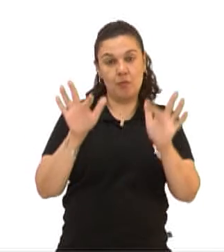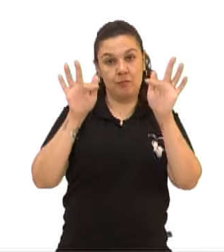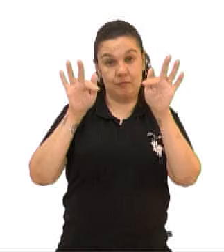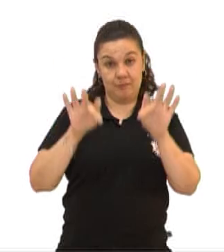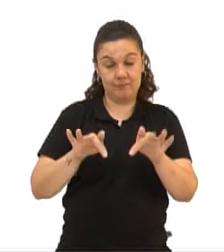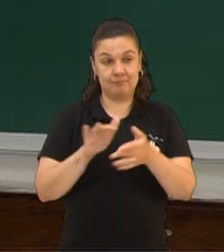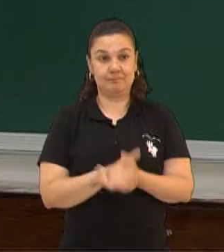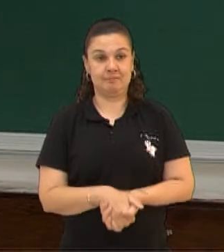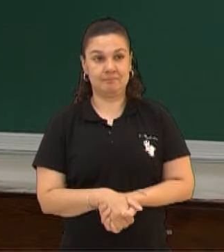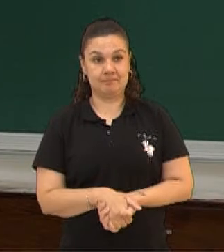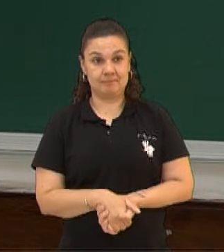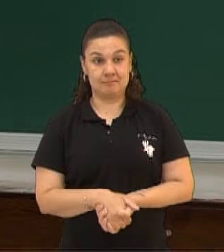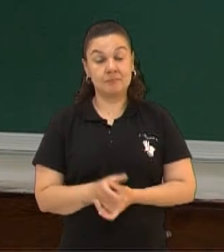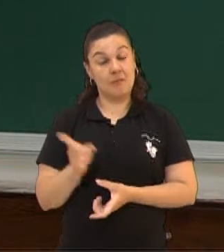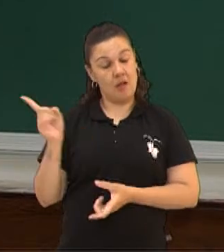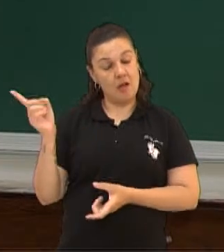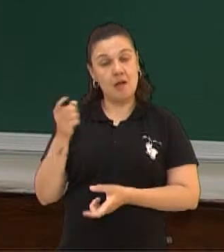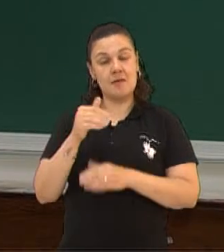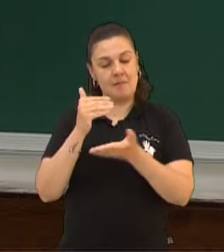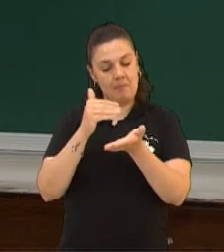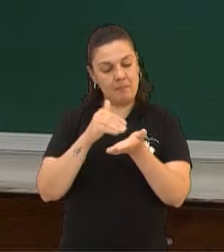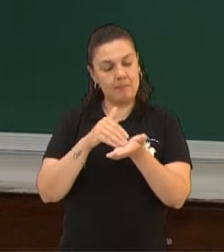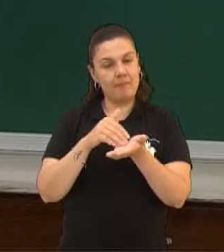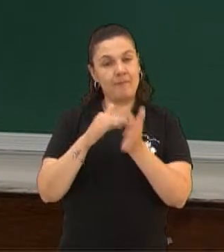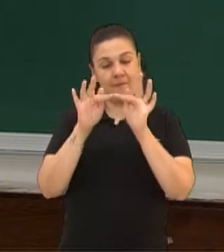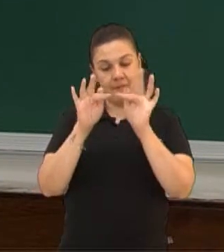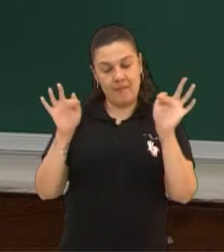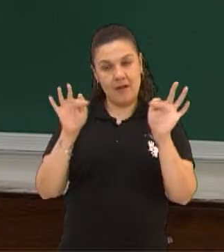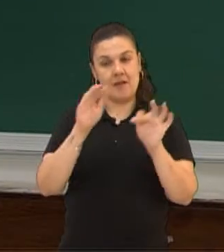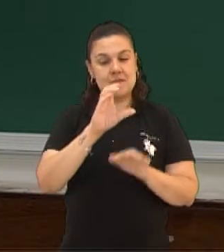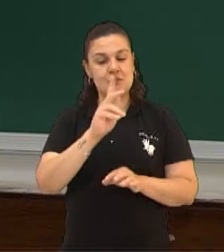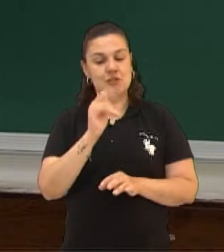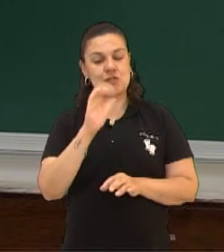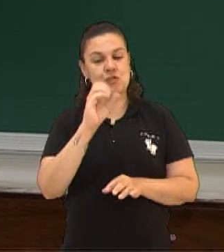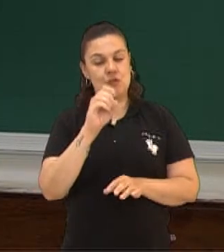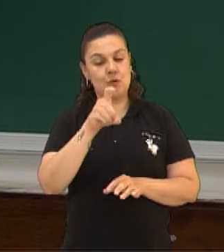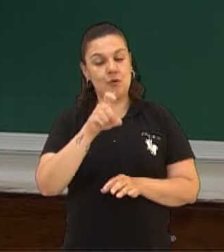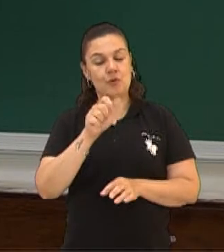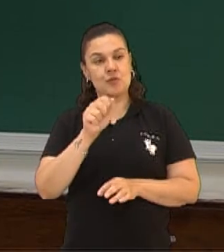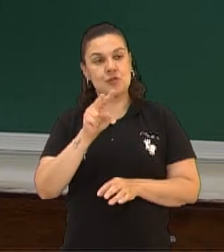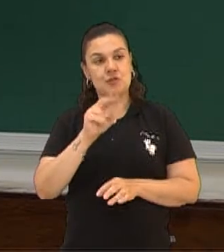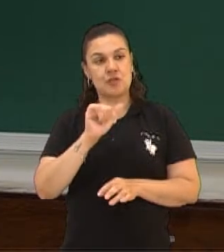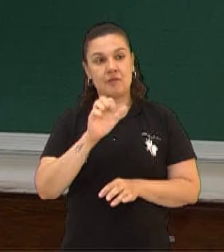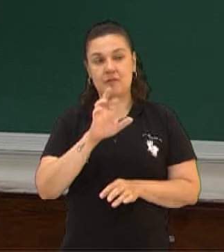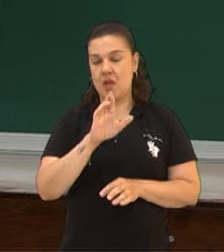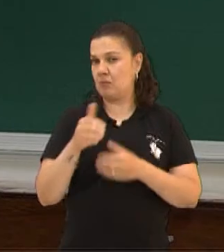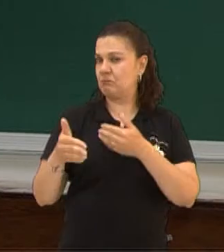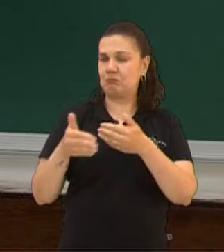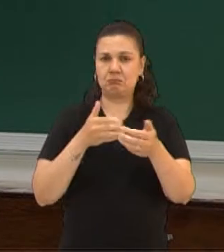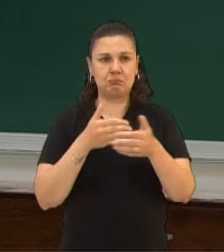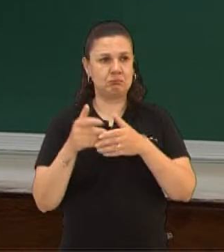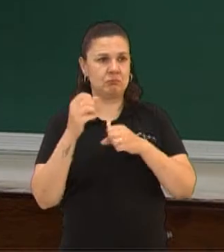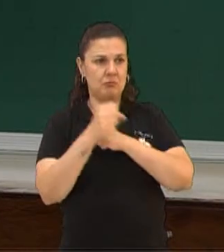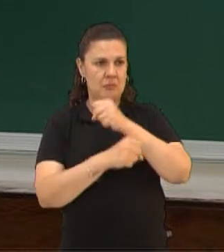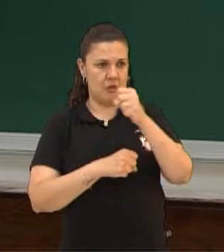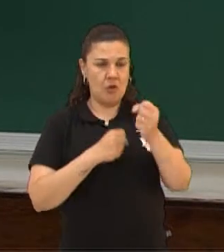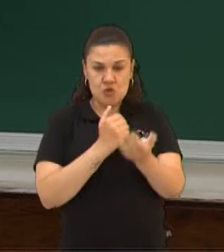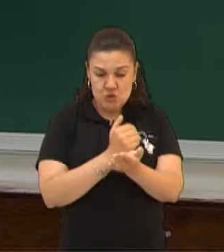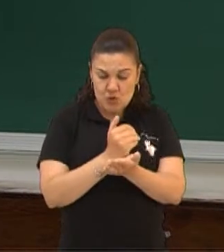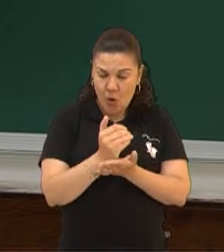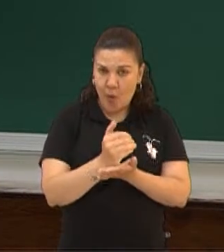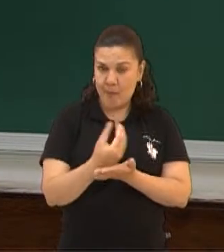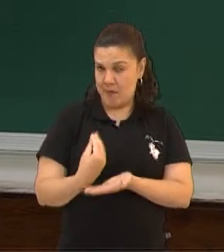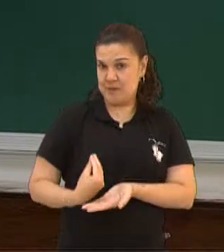novo fim. Essa mensagem, essa frase é do Chico Xavier. Então, não importa como que foi o nosso